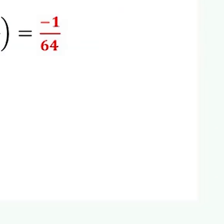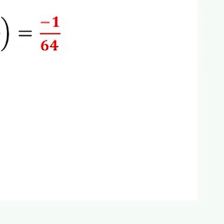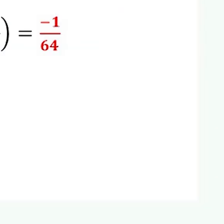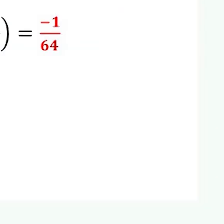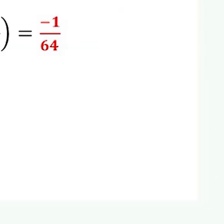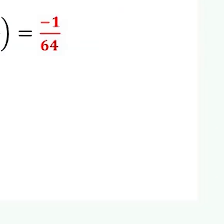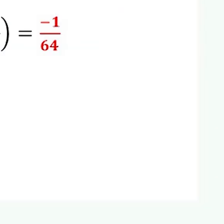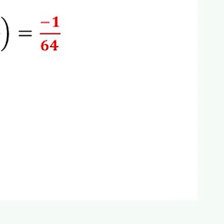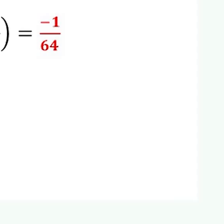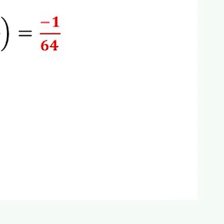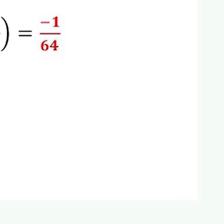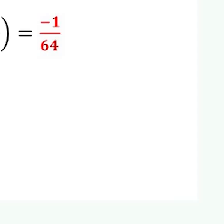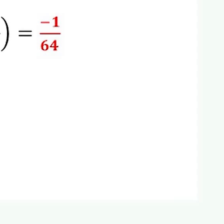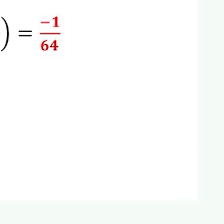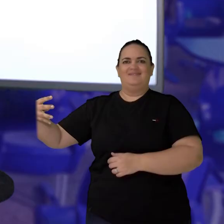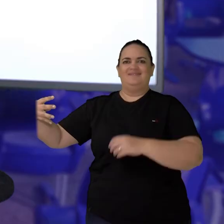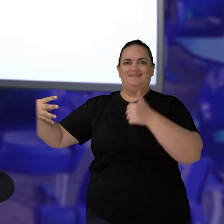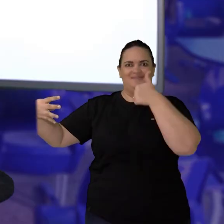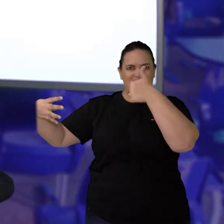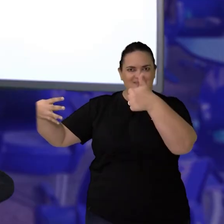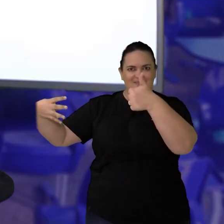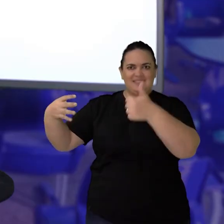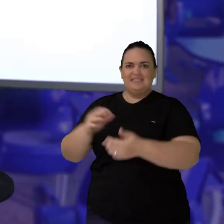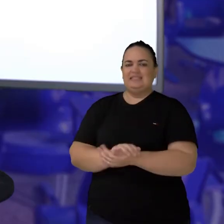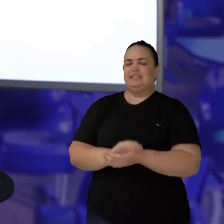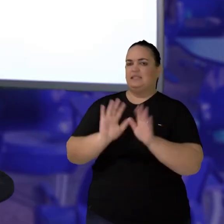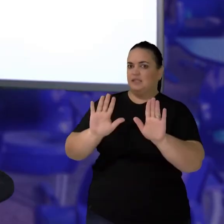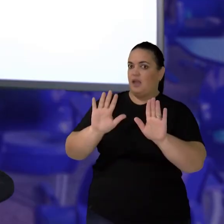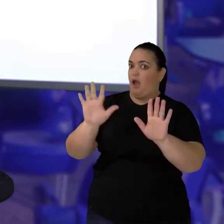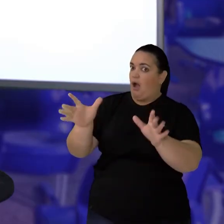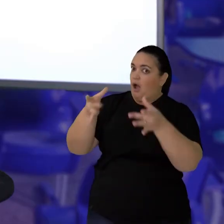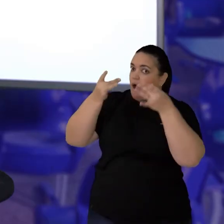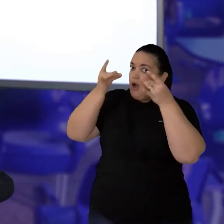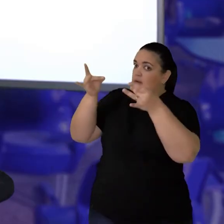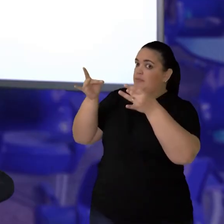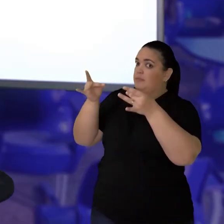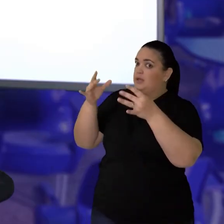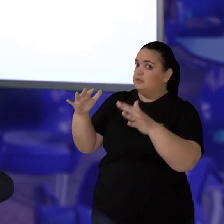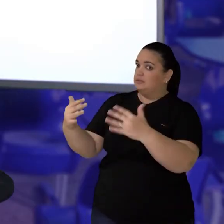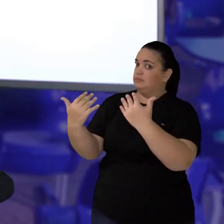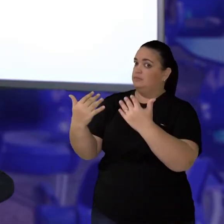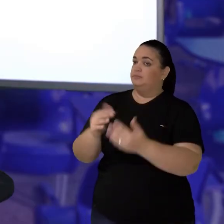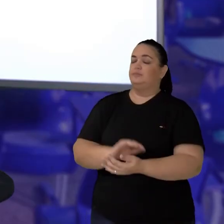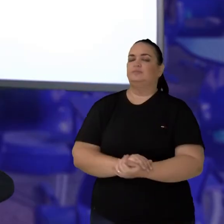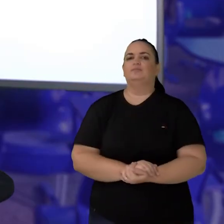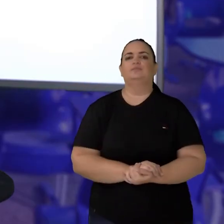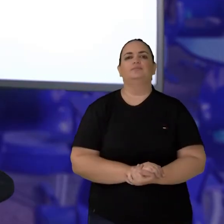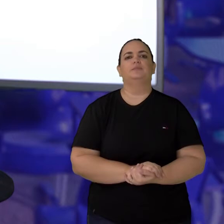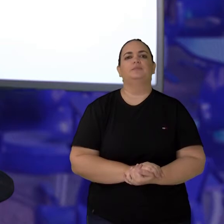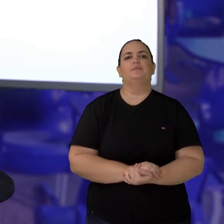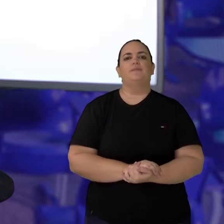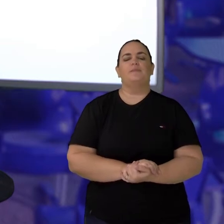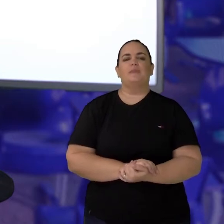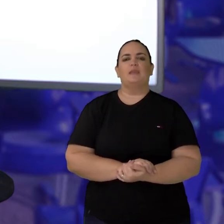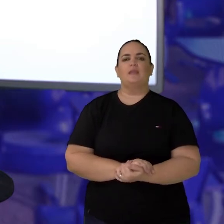-1/64, belezinha? Aqui eu queria chamar a atenção para algo importante para vocês, que é o